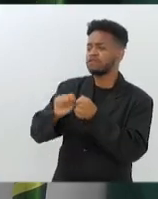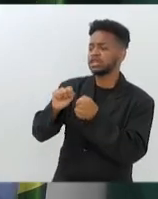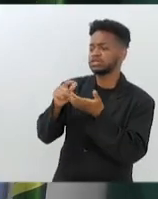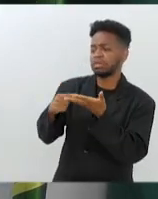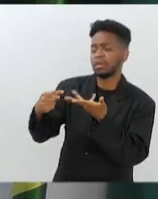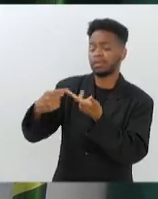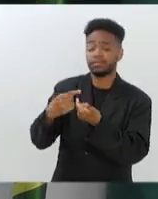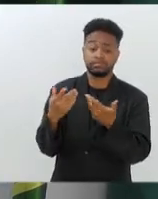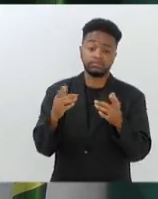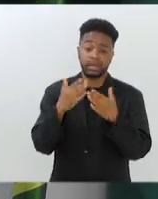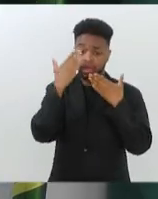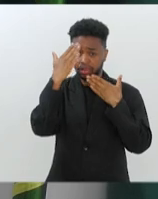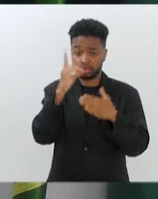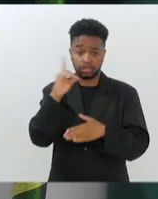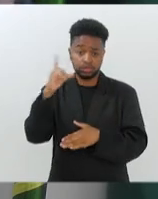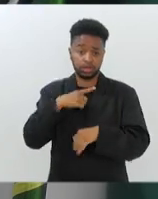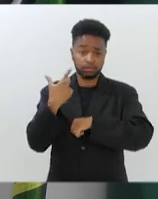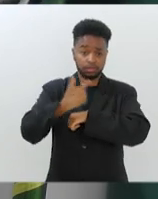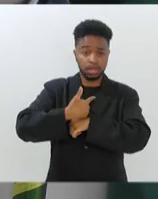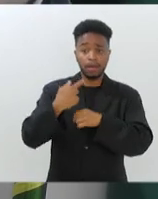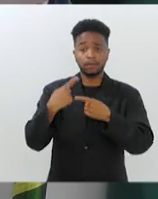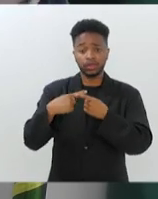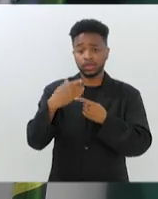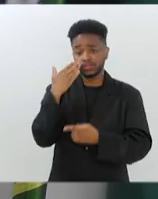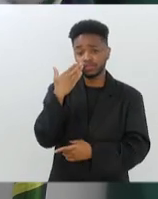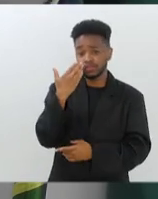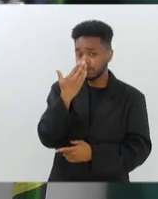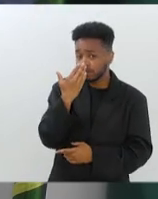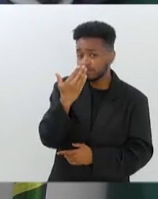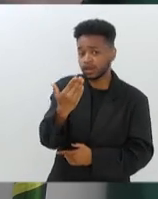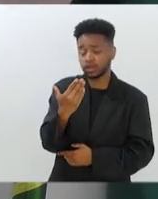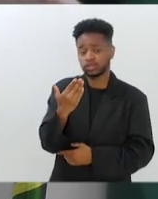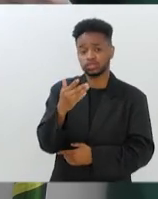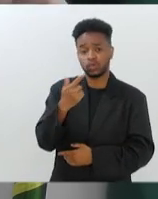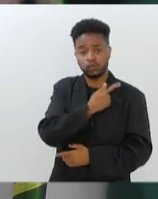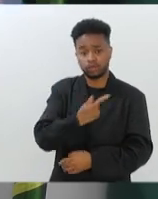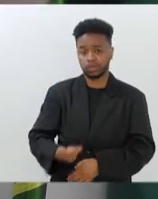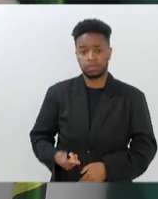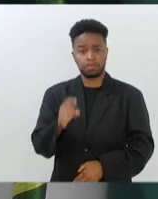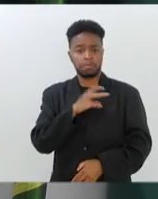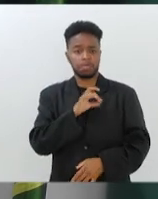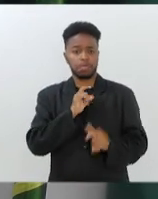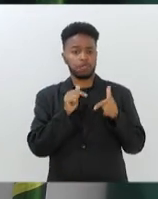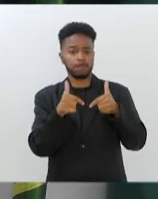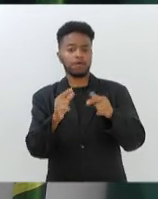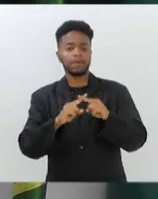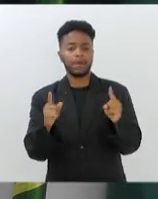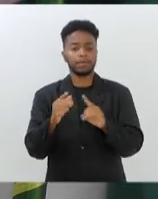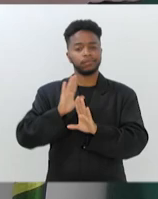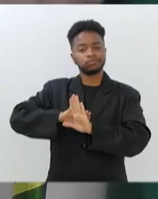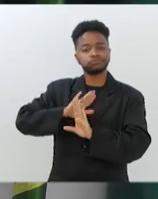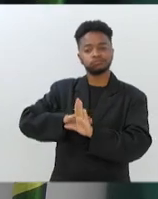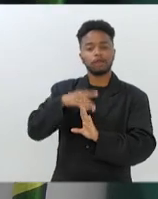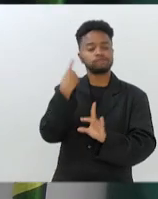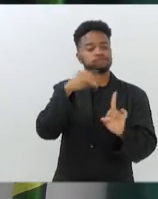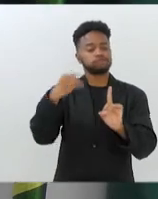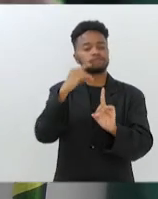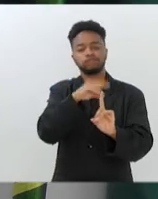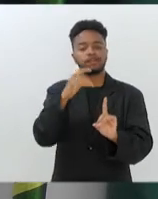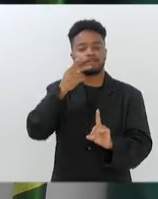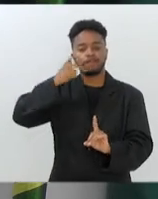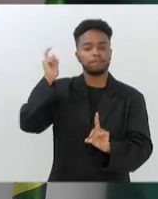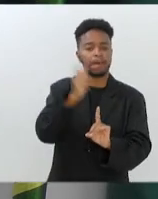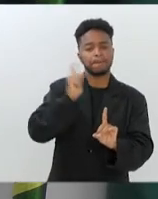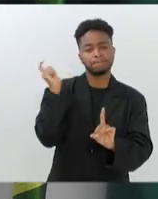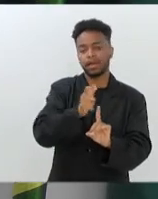aberto Graças a Deus que é aberto porque na frente do governador a tem vergonha falar tem medo de falar mas por trás mete o pau no Governador quando na frente fica babando rufo puxando o